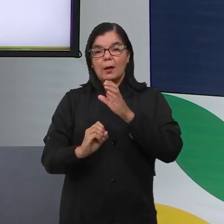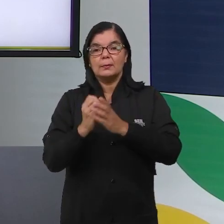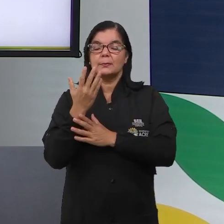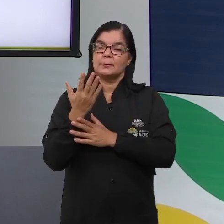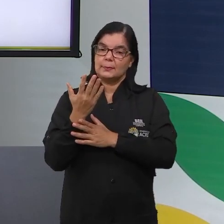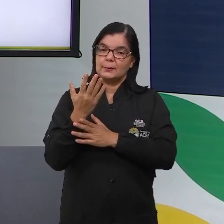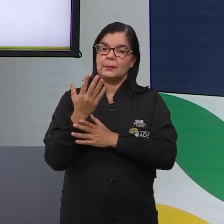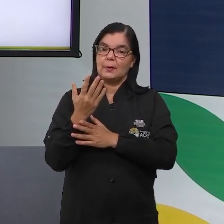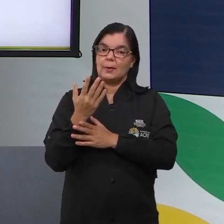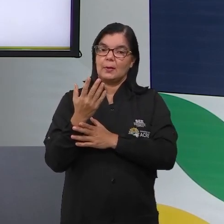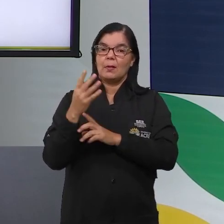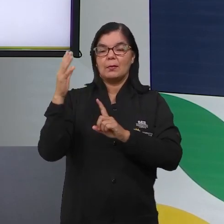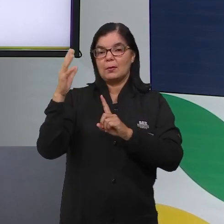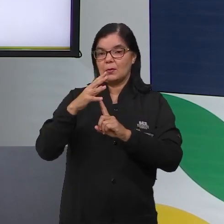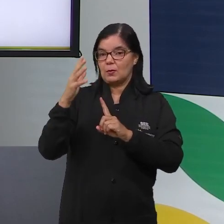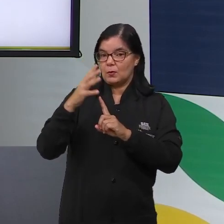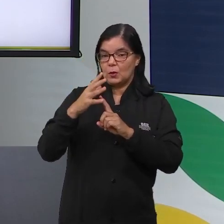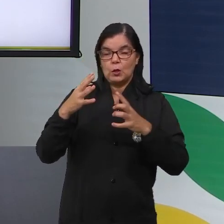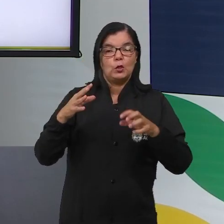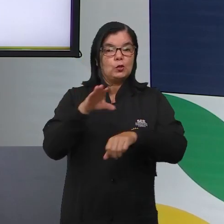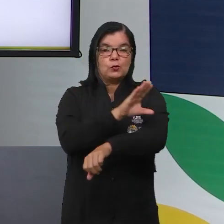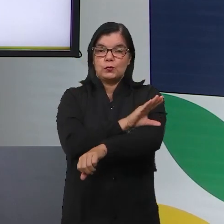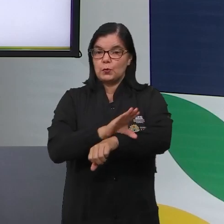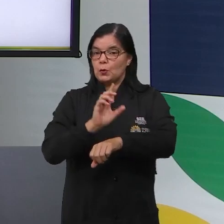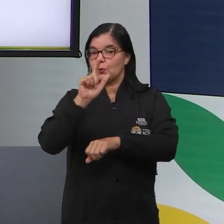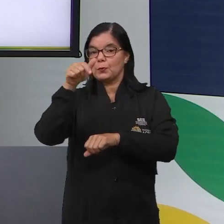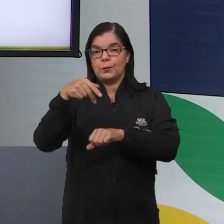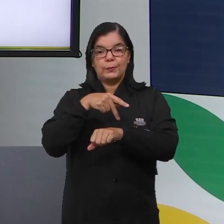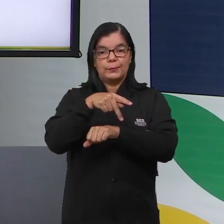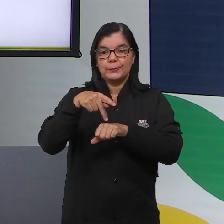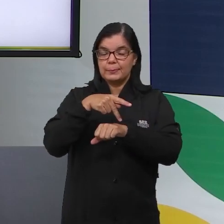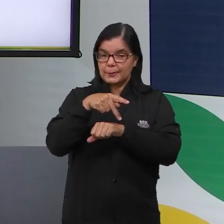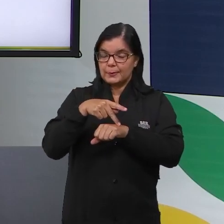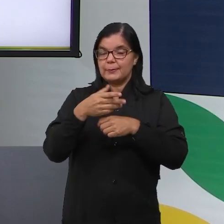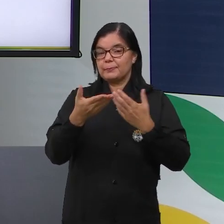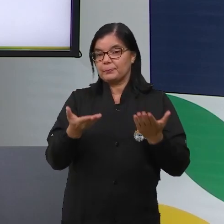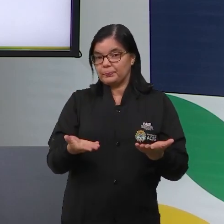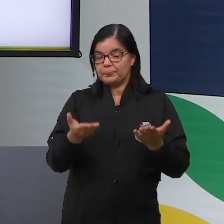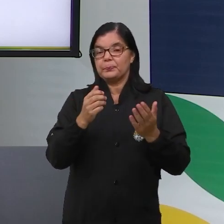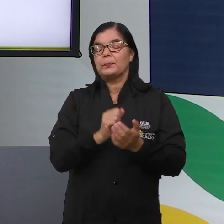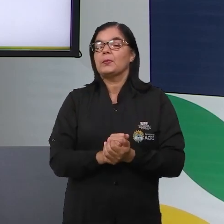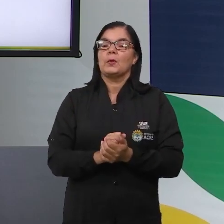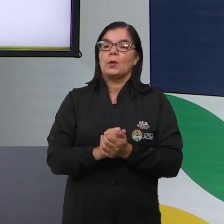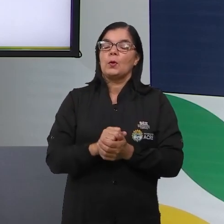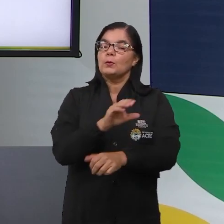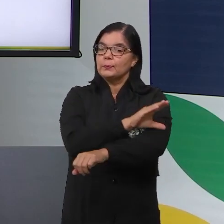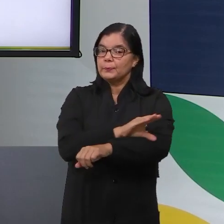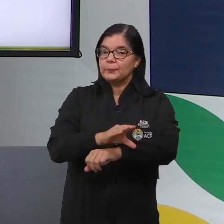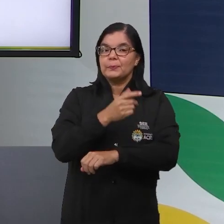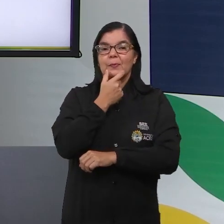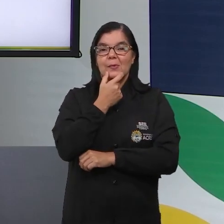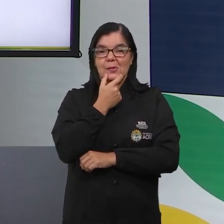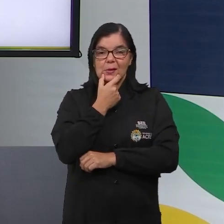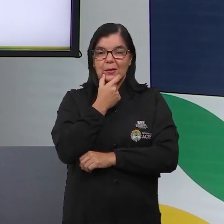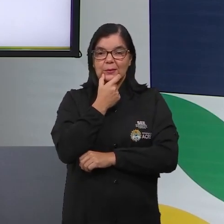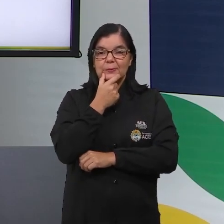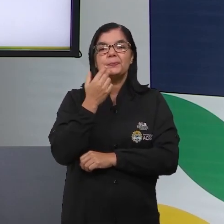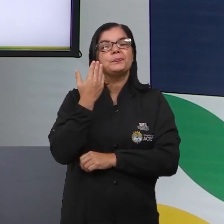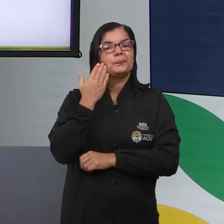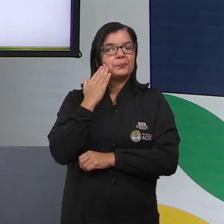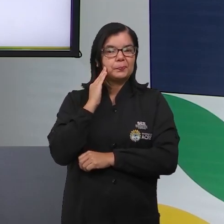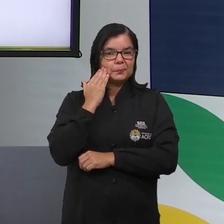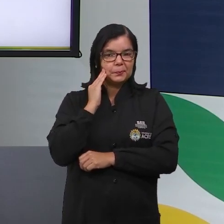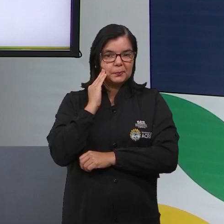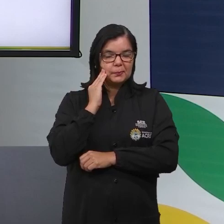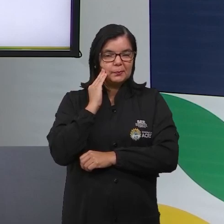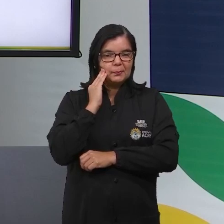acontecer devido a essa influência de culturas de outros países, no caso aqui, uma cultura de língua inglesa. Compreendido?